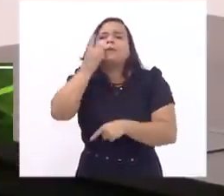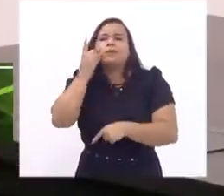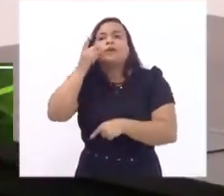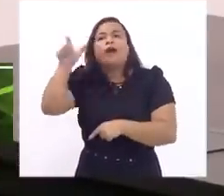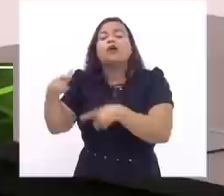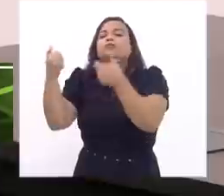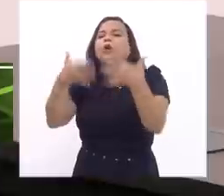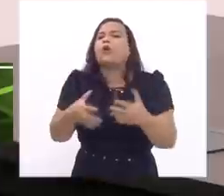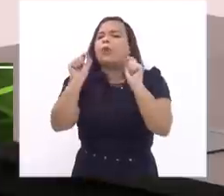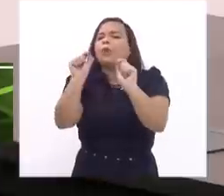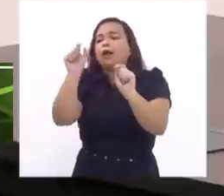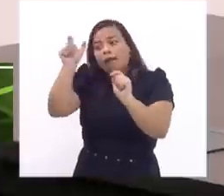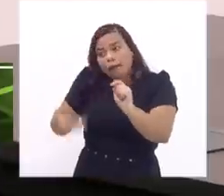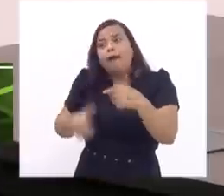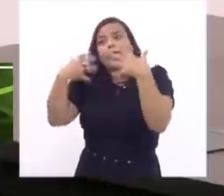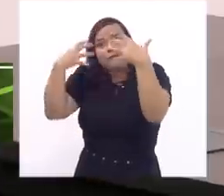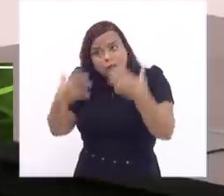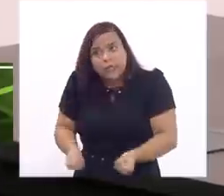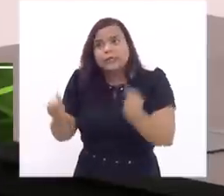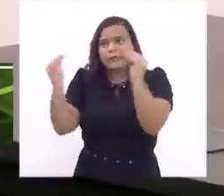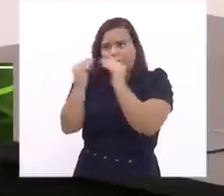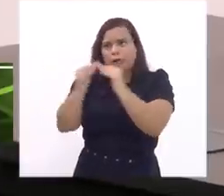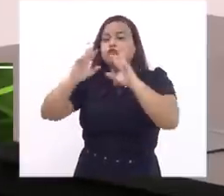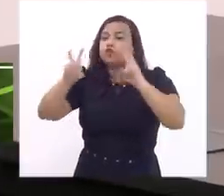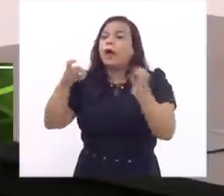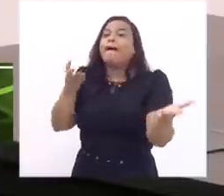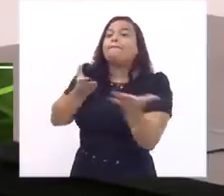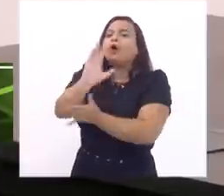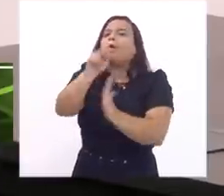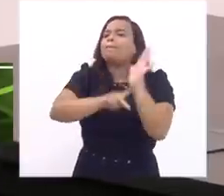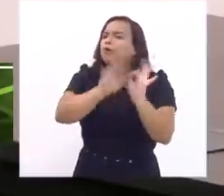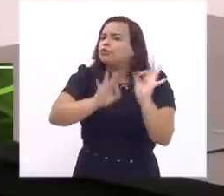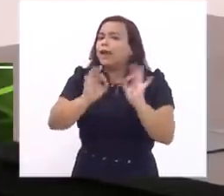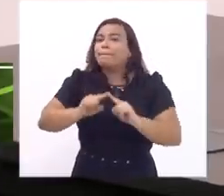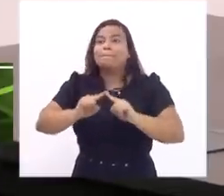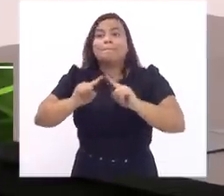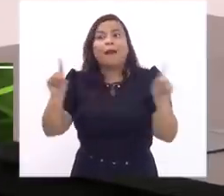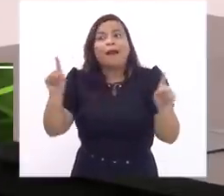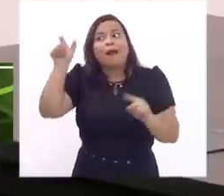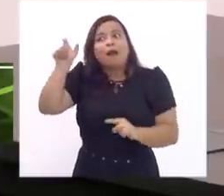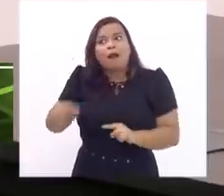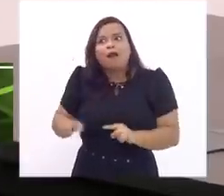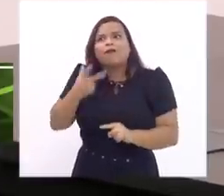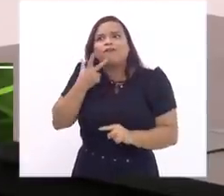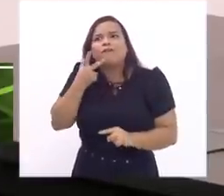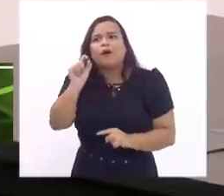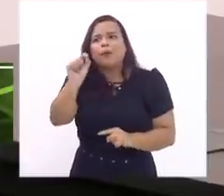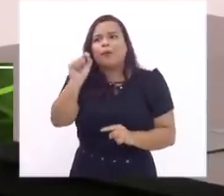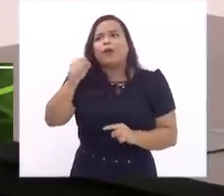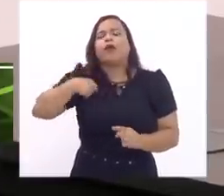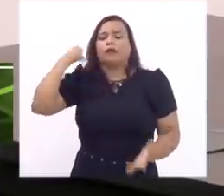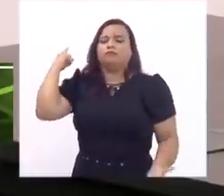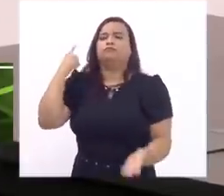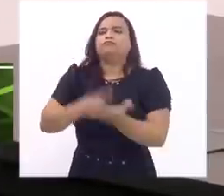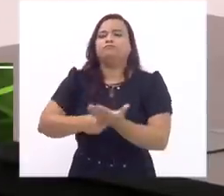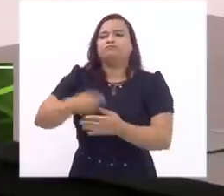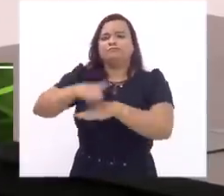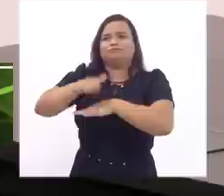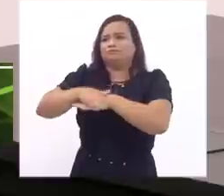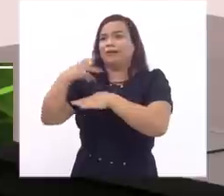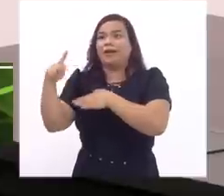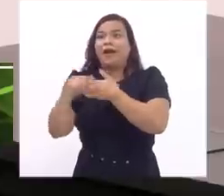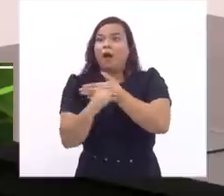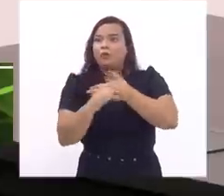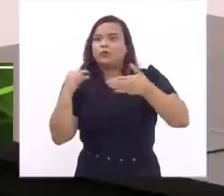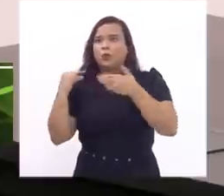ela aceita o acordo em termos da aprovação aqui do projeto, mas ela não se compromete em ser ela a autora a apresentar